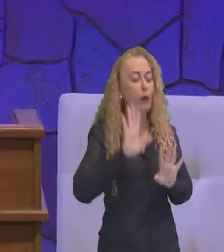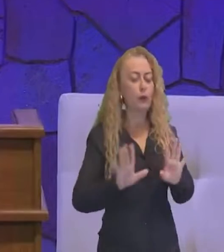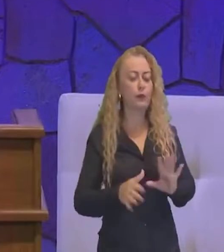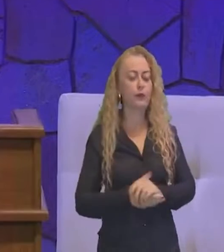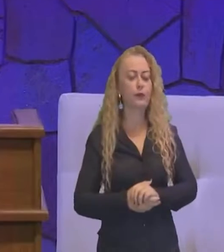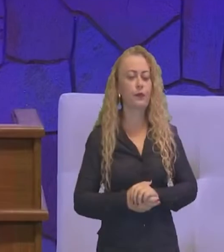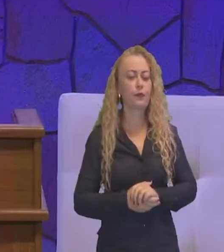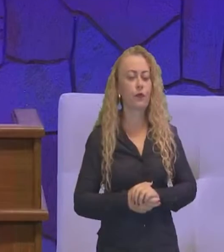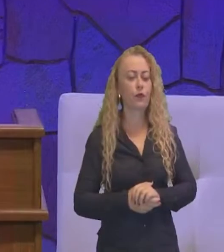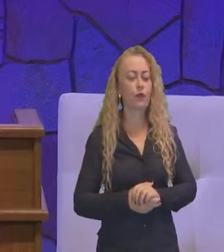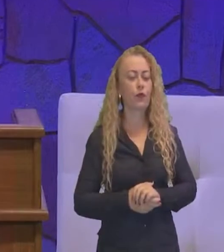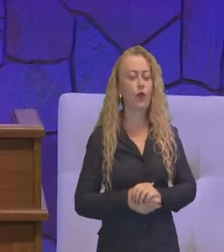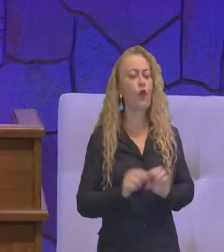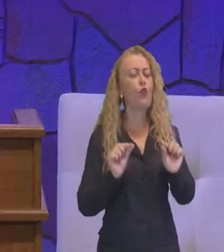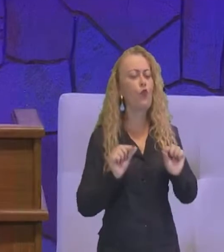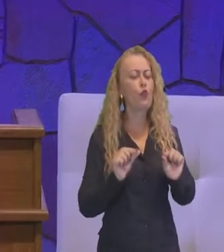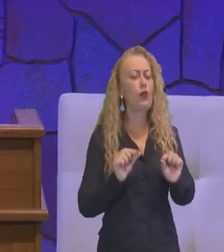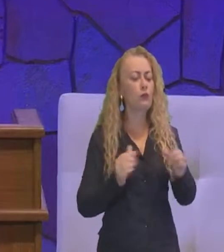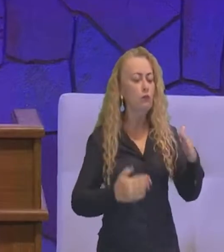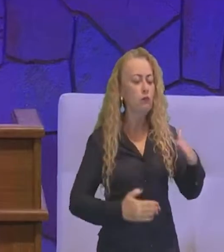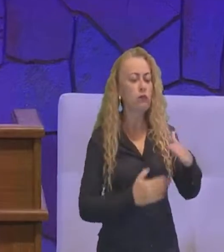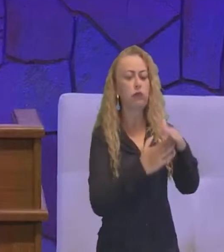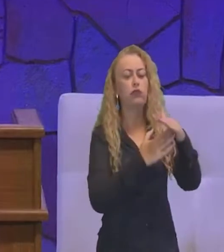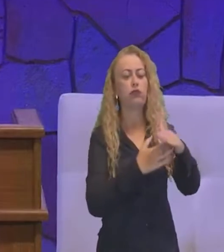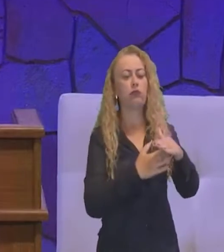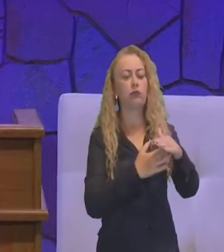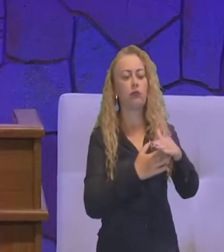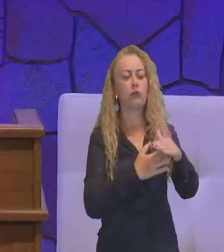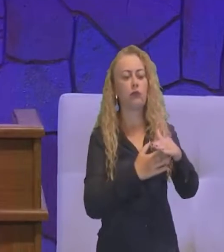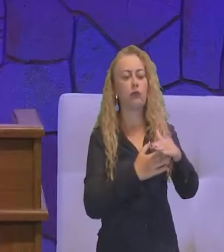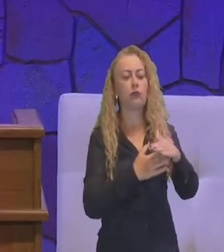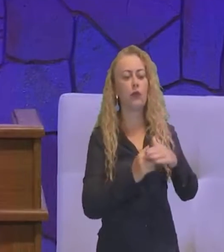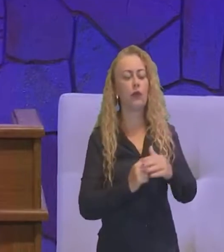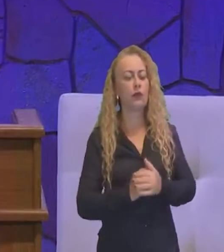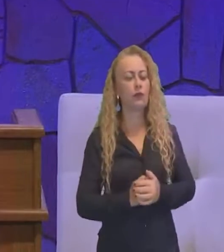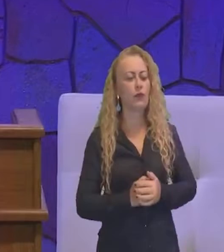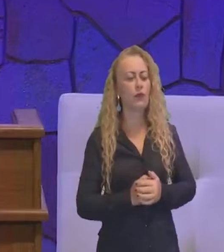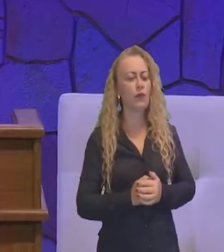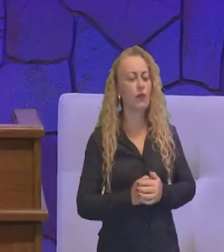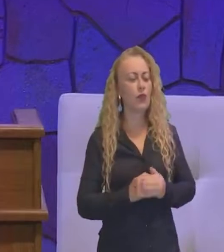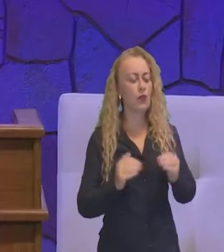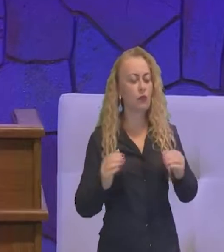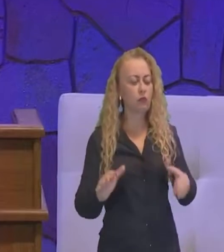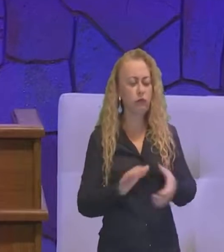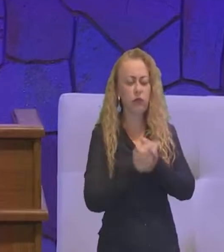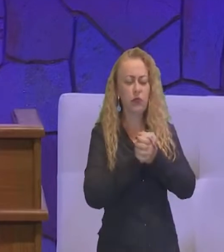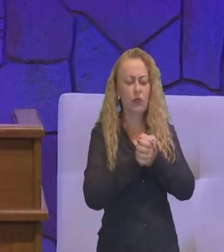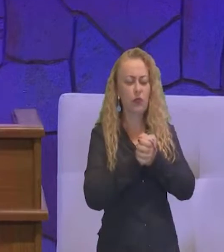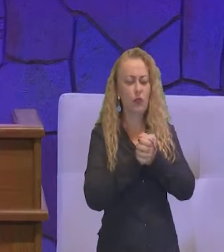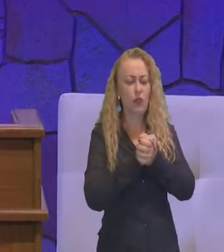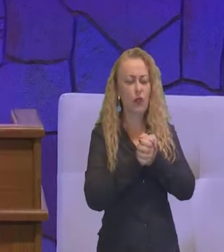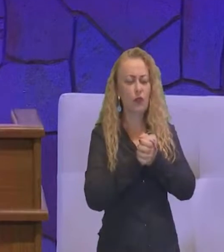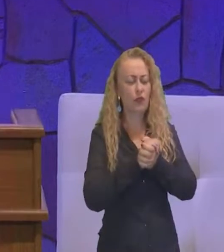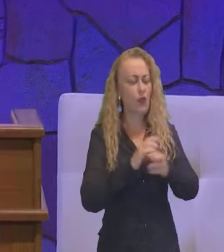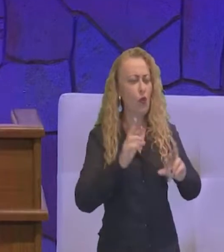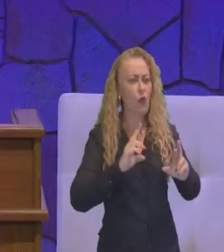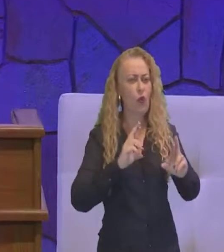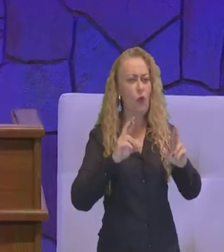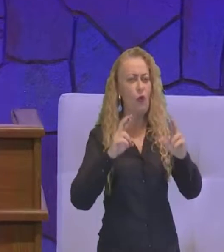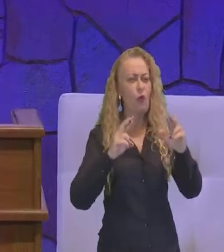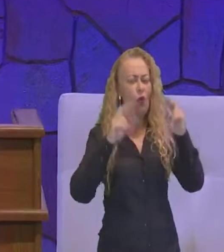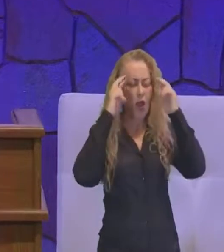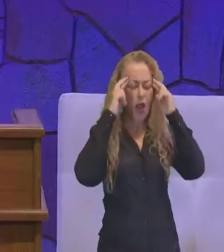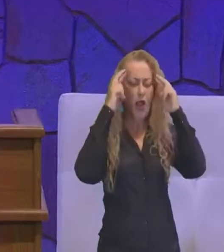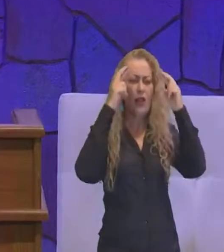E normalmente este é um obstáculo grande na questão no relacionamento